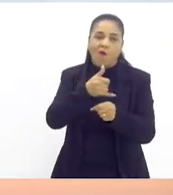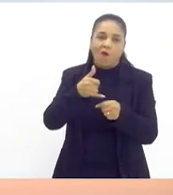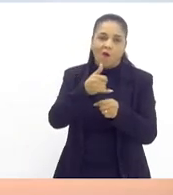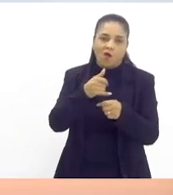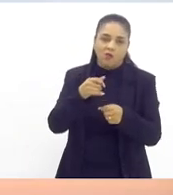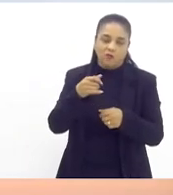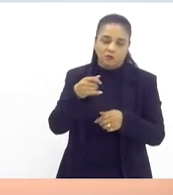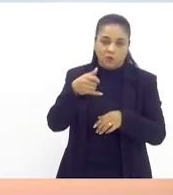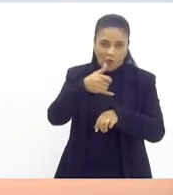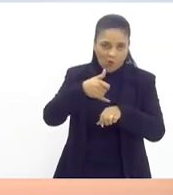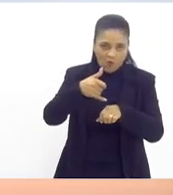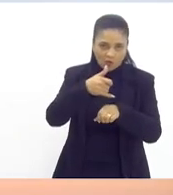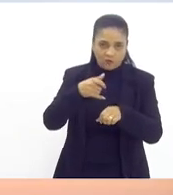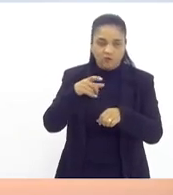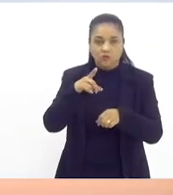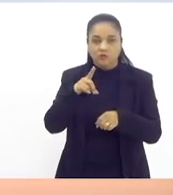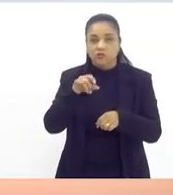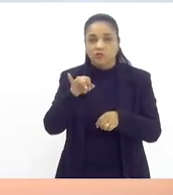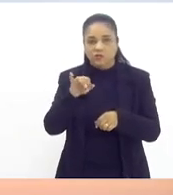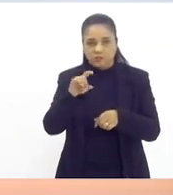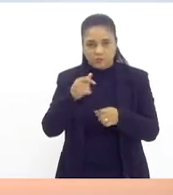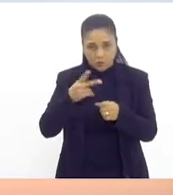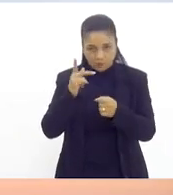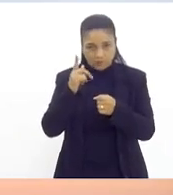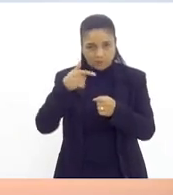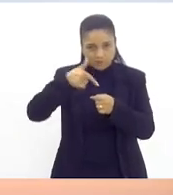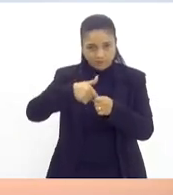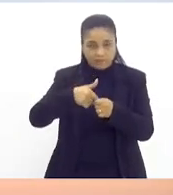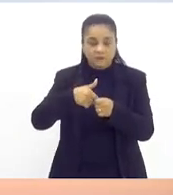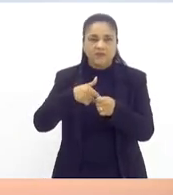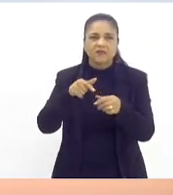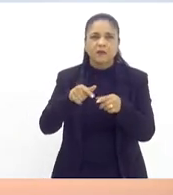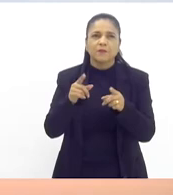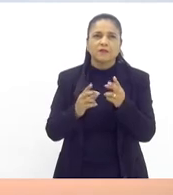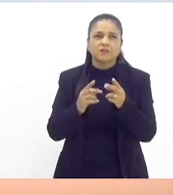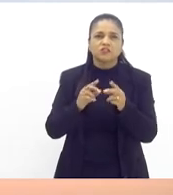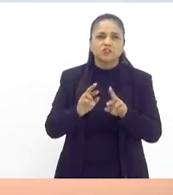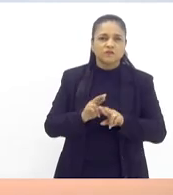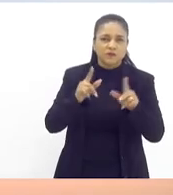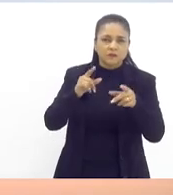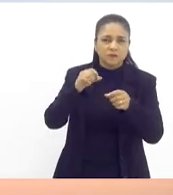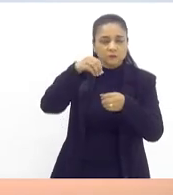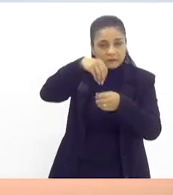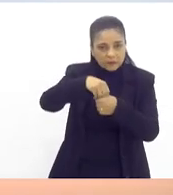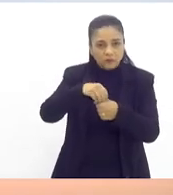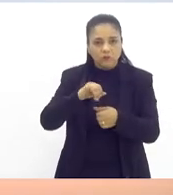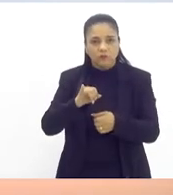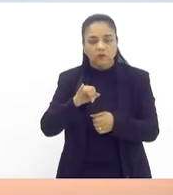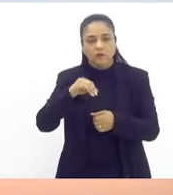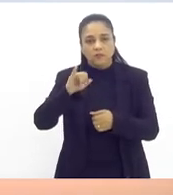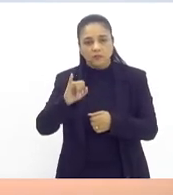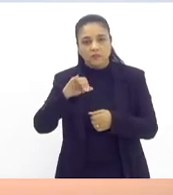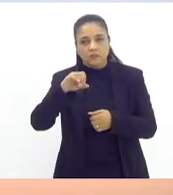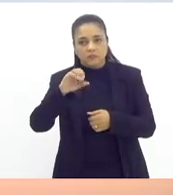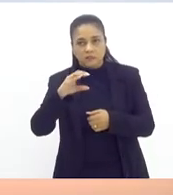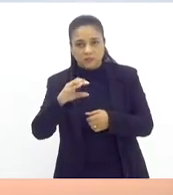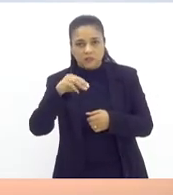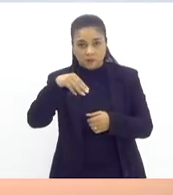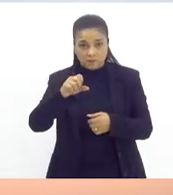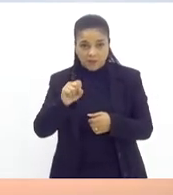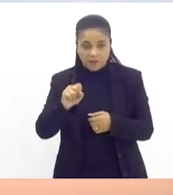E, inclusive, isso permite você fazer, por exemplo, uma diferenciação dentro do próprio IBS da tributação de combustível fóssil e